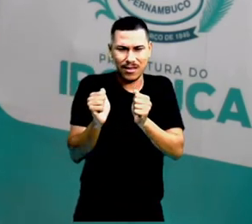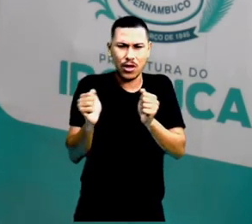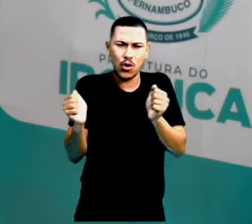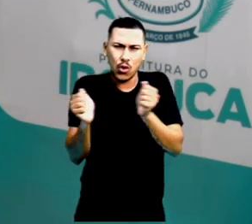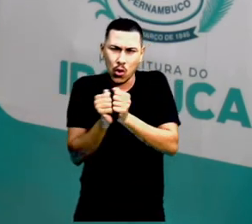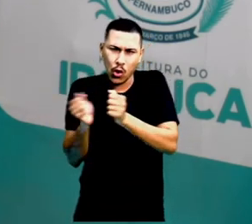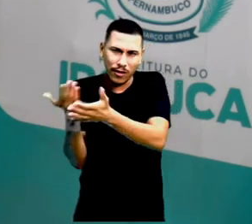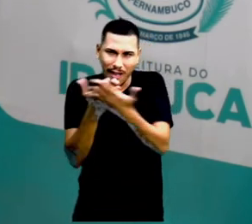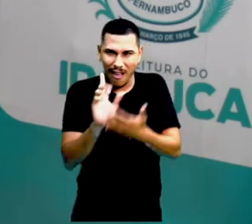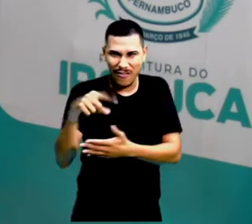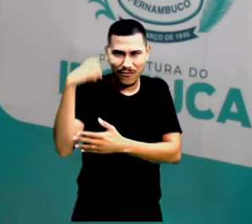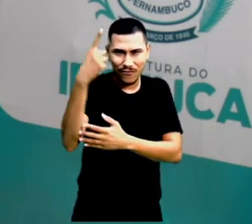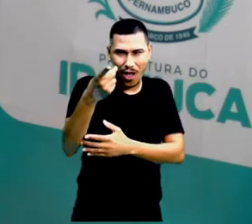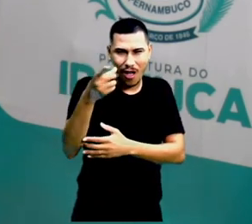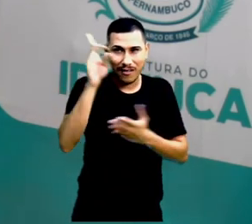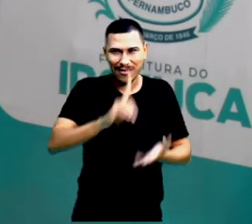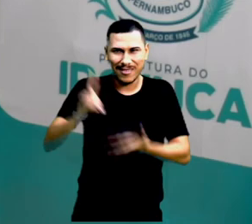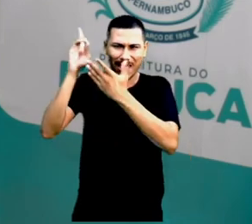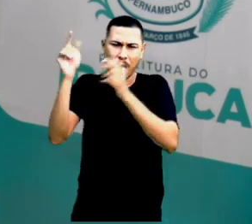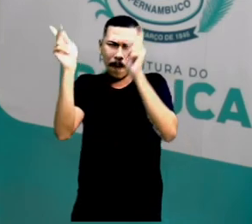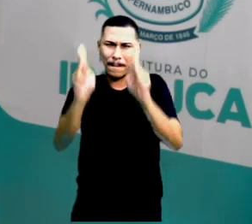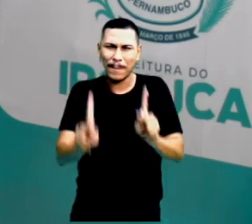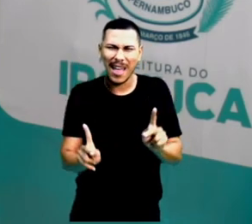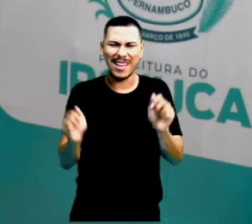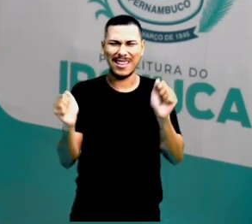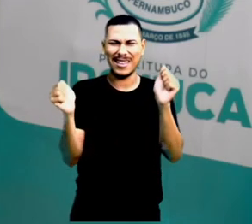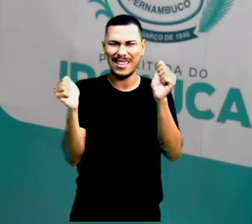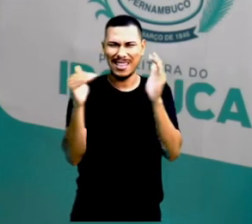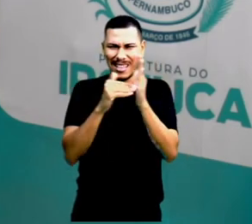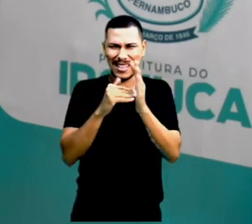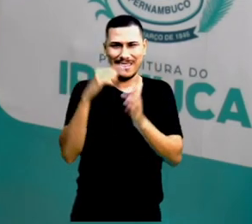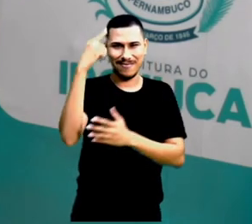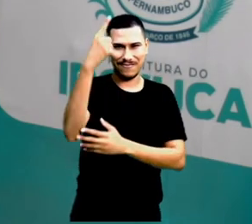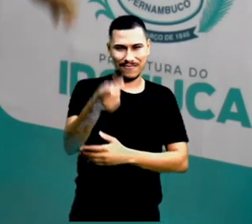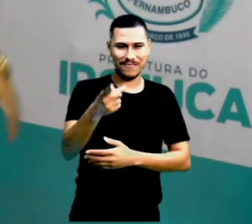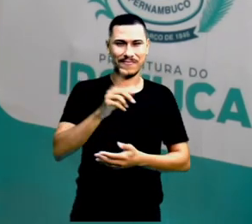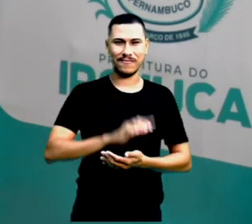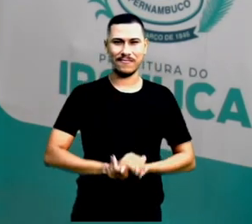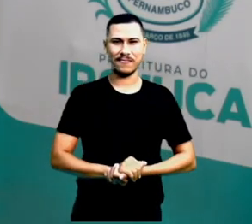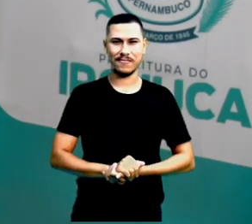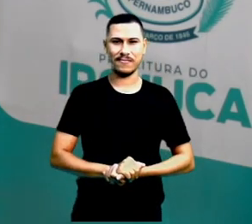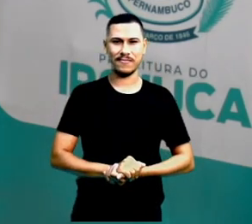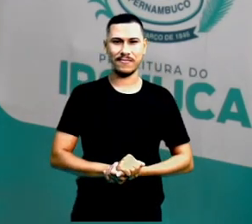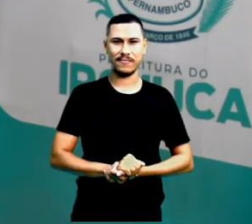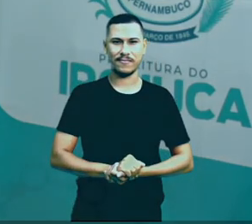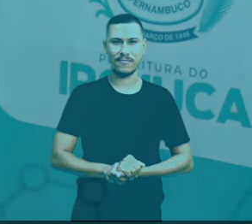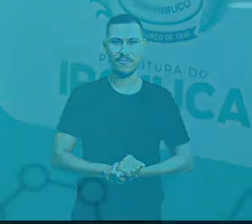Então, fique com Deus, fique na paz e até mais.